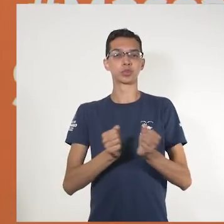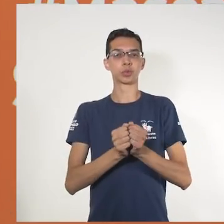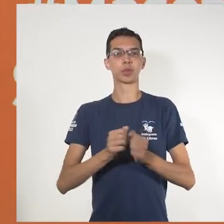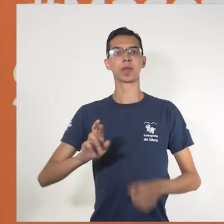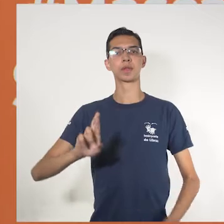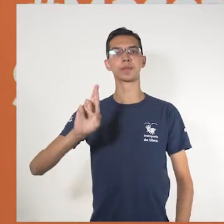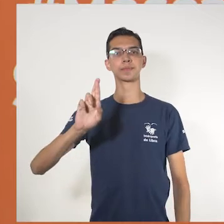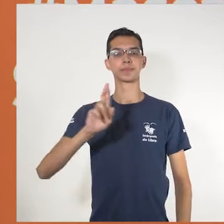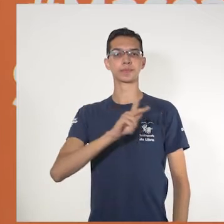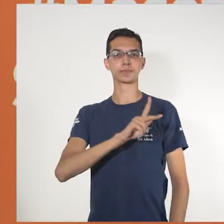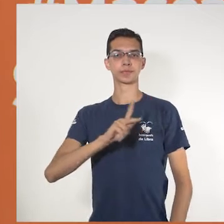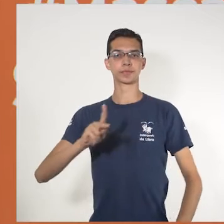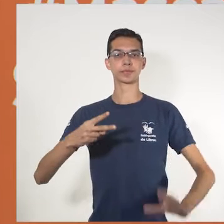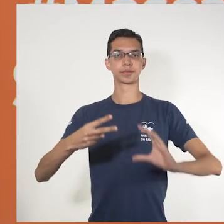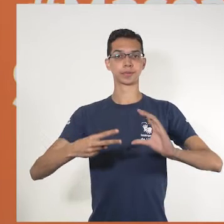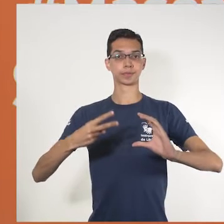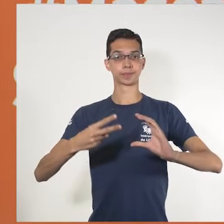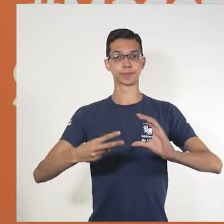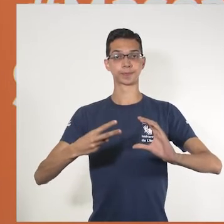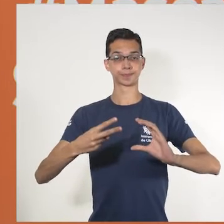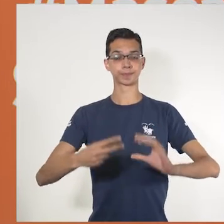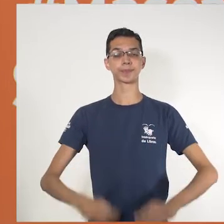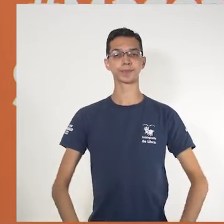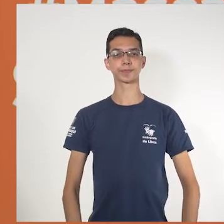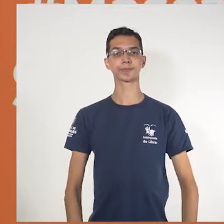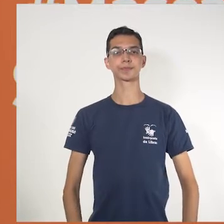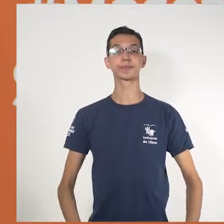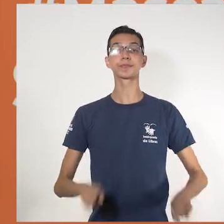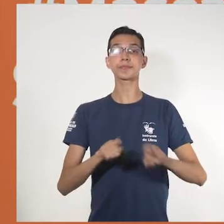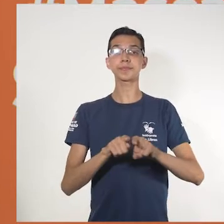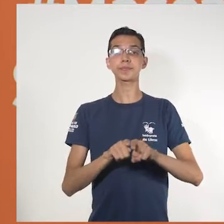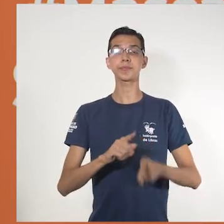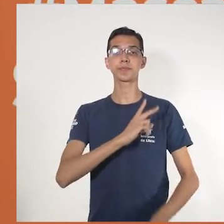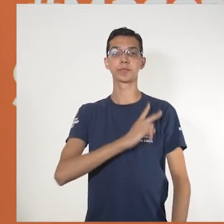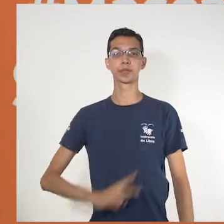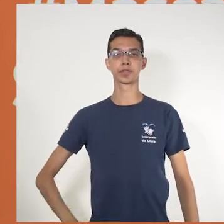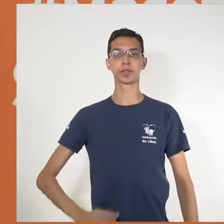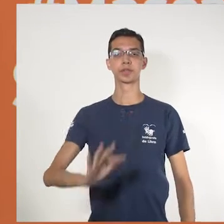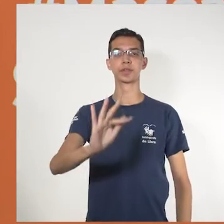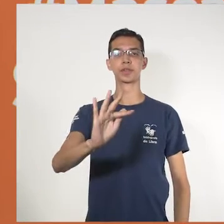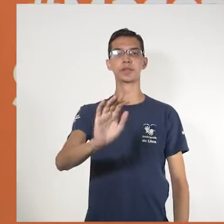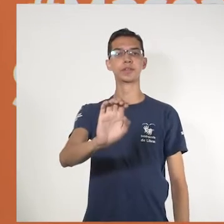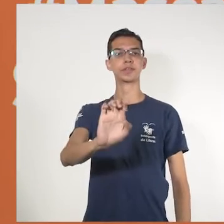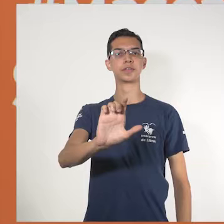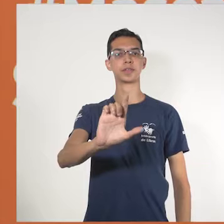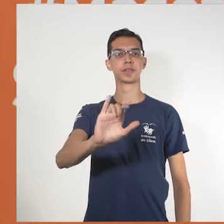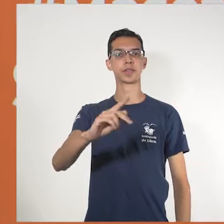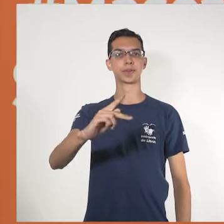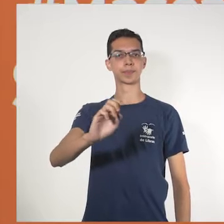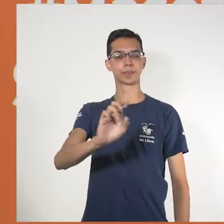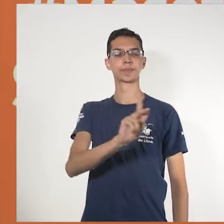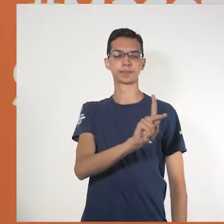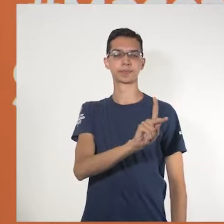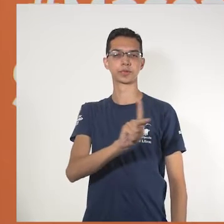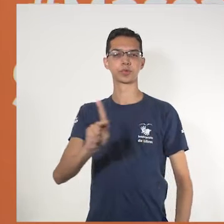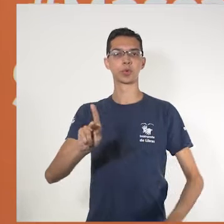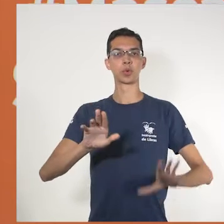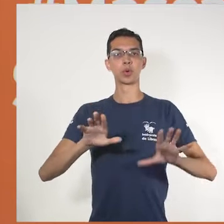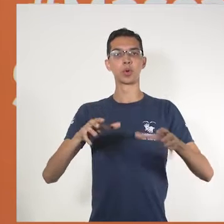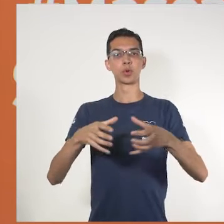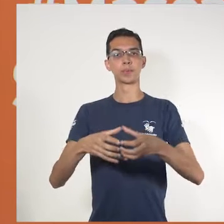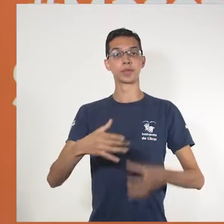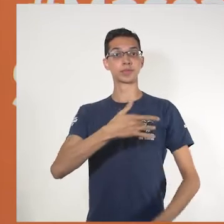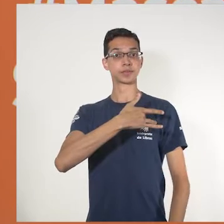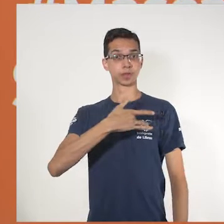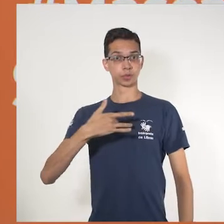da Câmara Municipal, o vereador Milton Leite, também o vereador Felipe Beccari, que é o presidente da Comissão de Saúde,